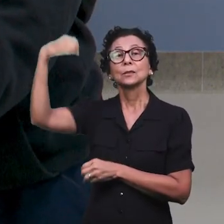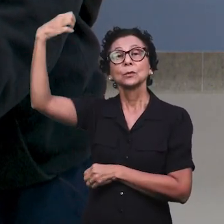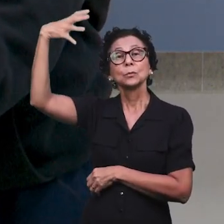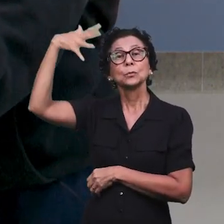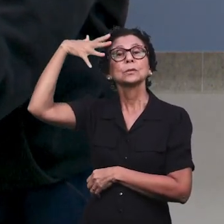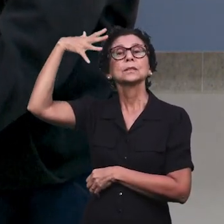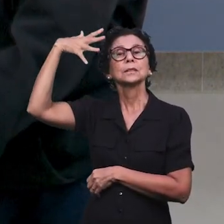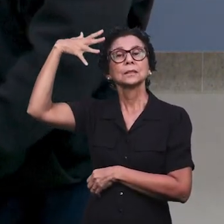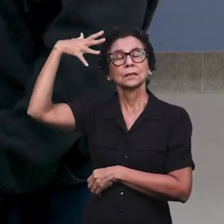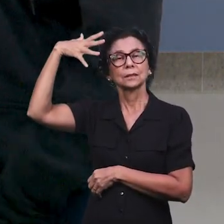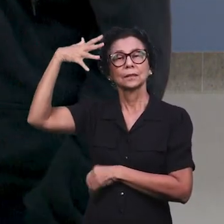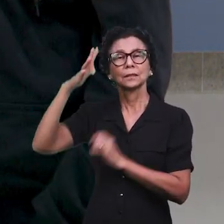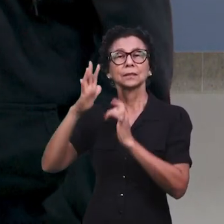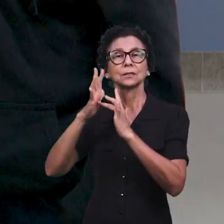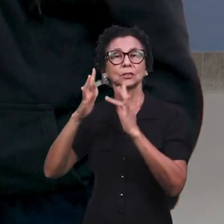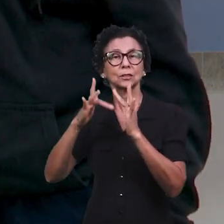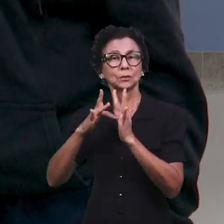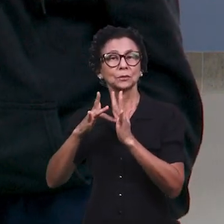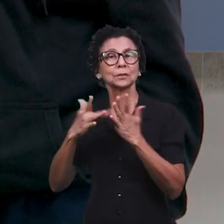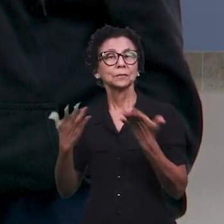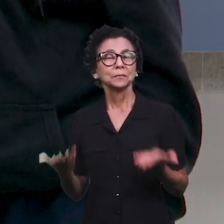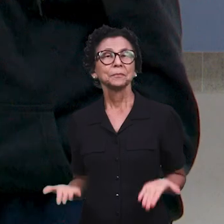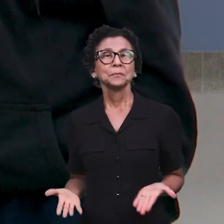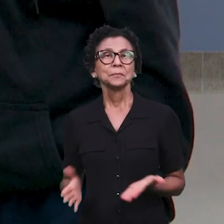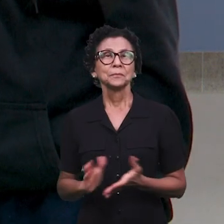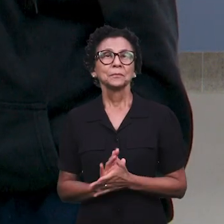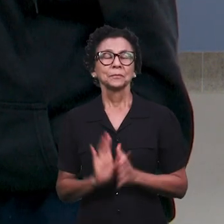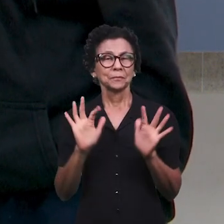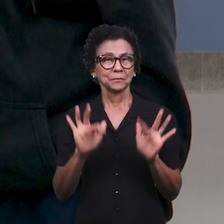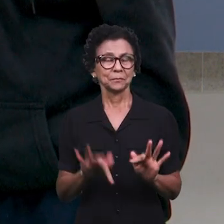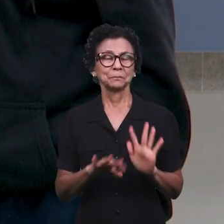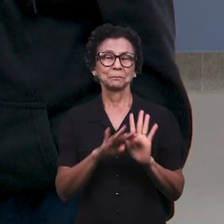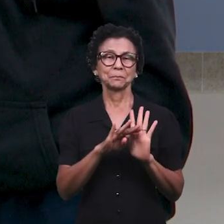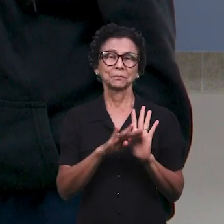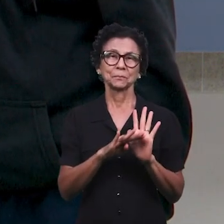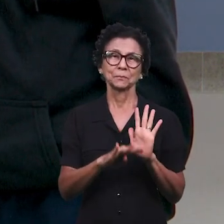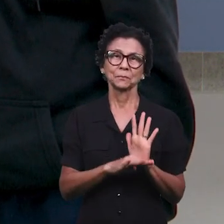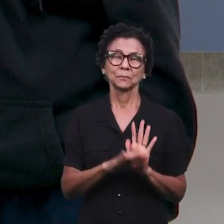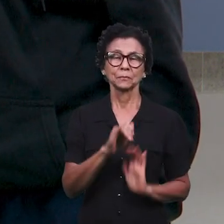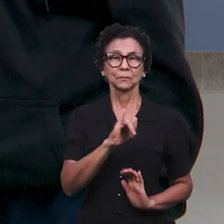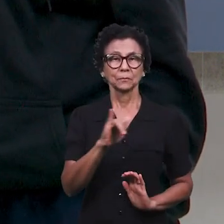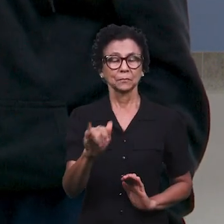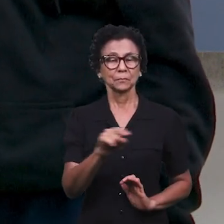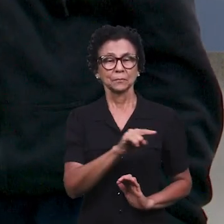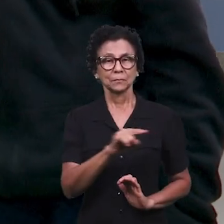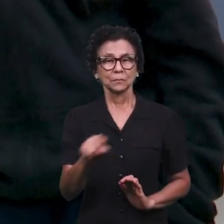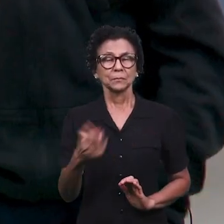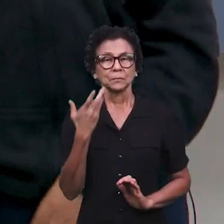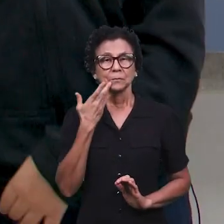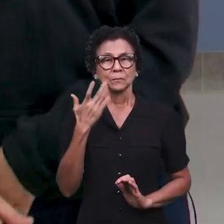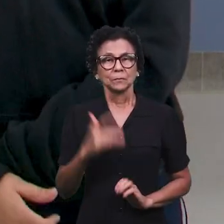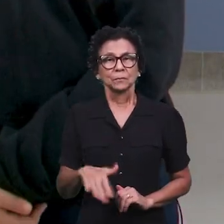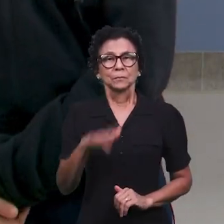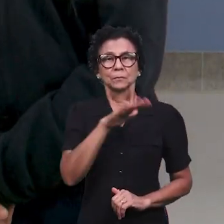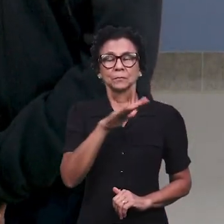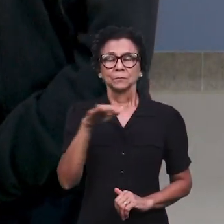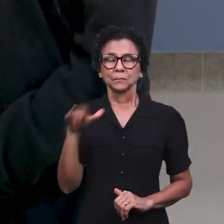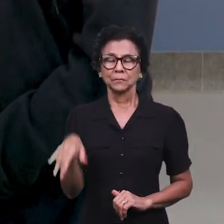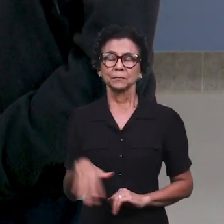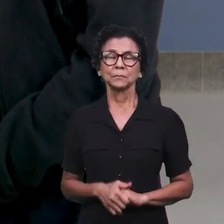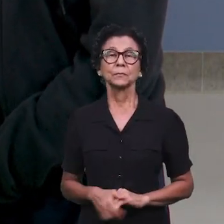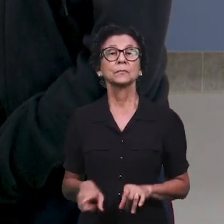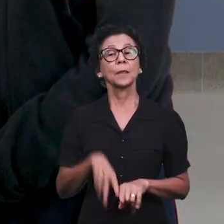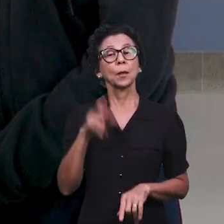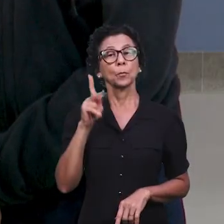luz do Senhor Jesus, que é a revelação. Então nós vamos chegando ao final desse programa, querendo dizer também para as crianças, intermediárias, adolescentes,